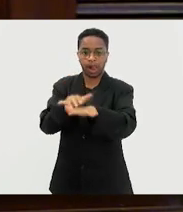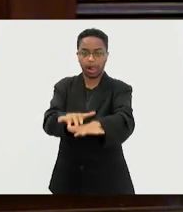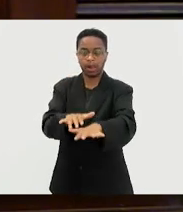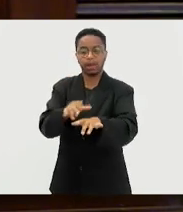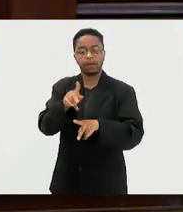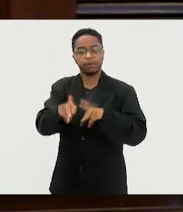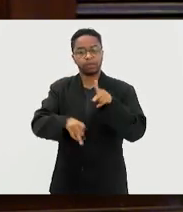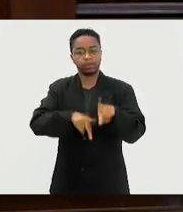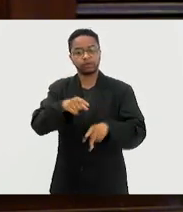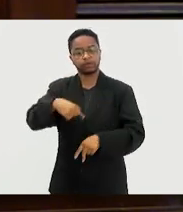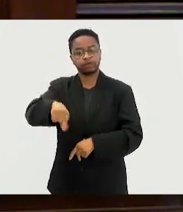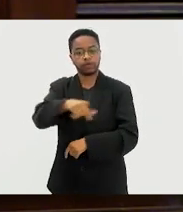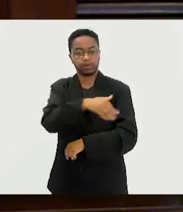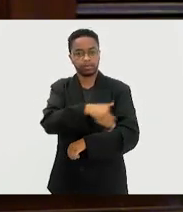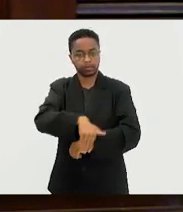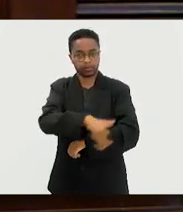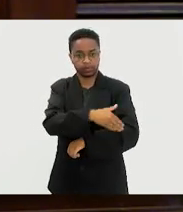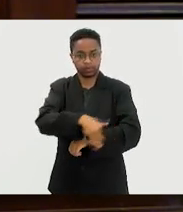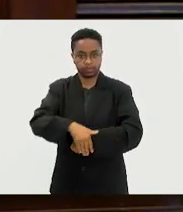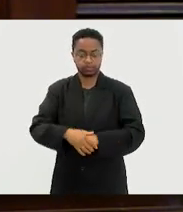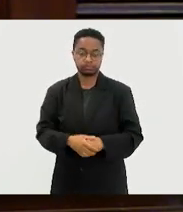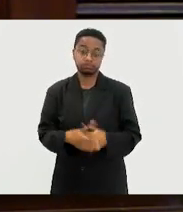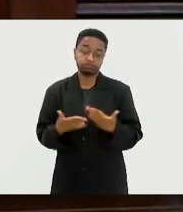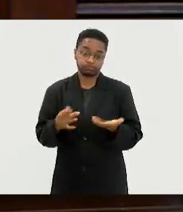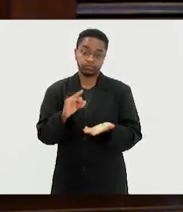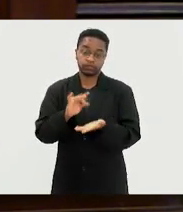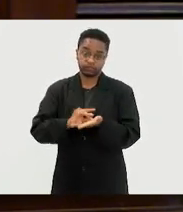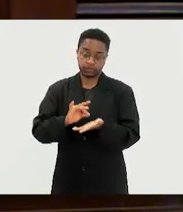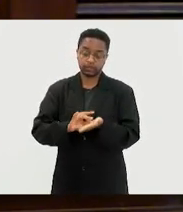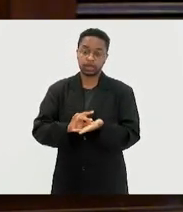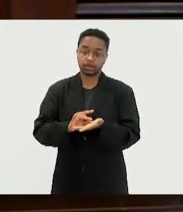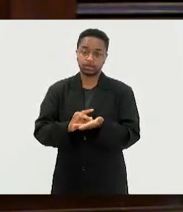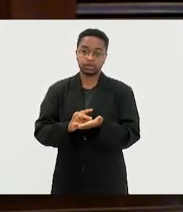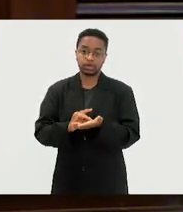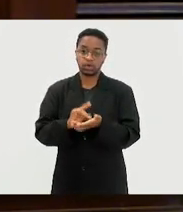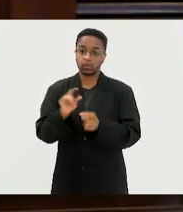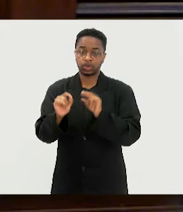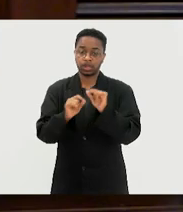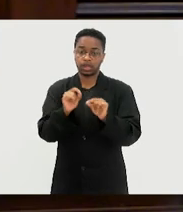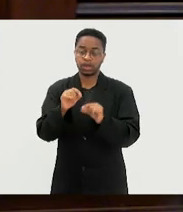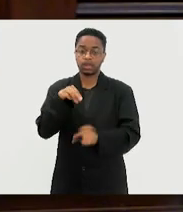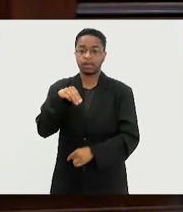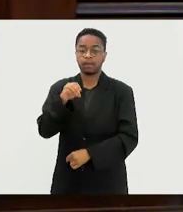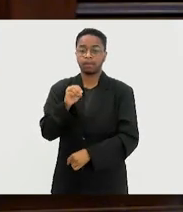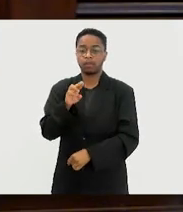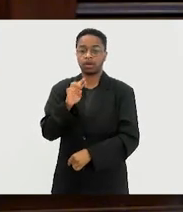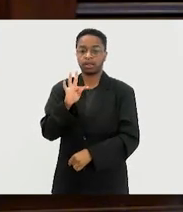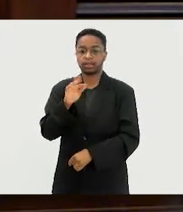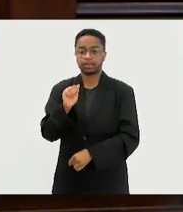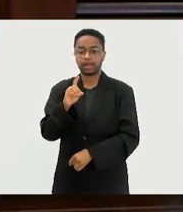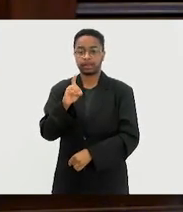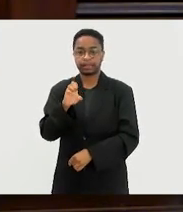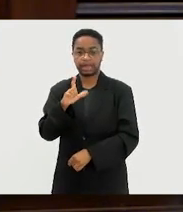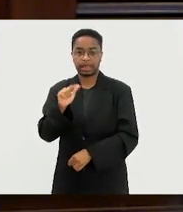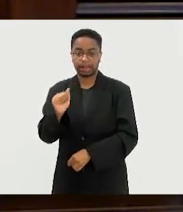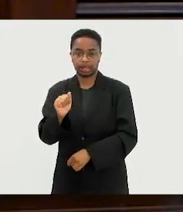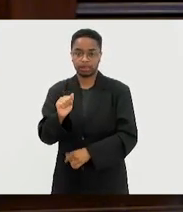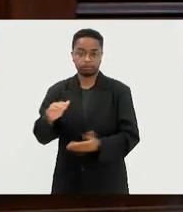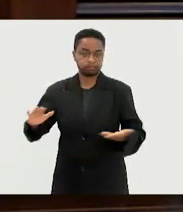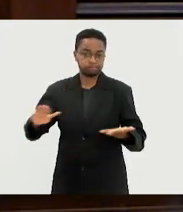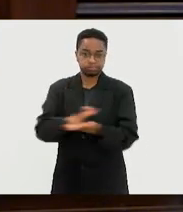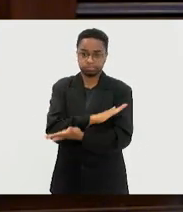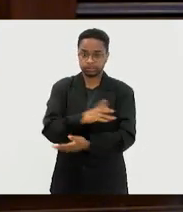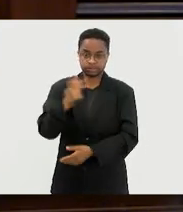ruas. É bem verdade que o estoque de mortadela vai ser esgotar em São Paulo. Você